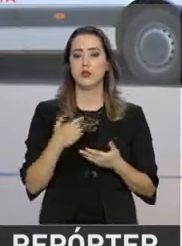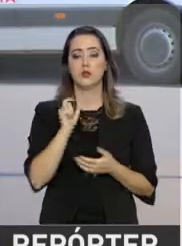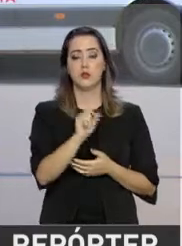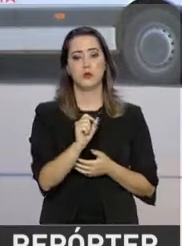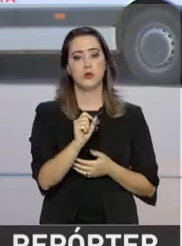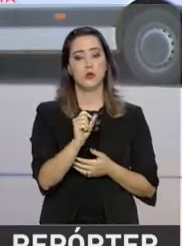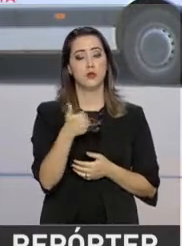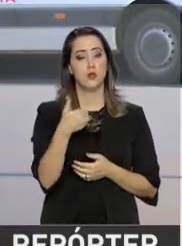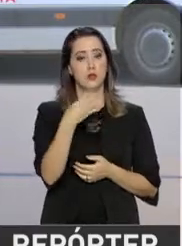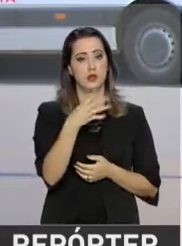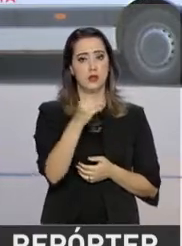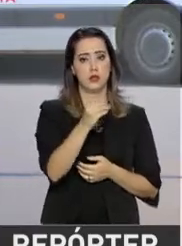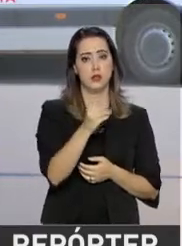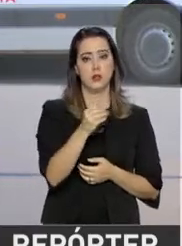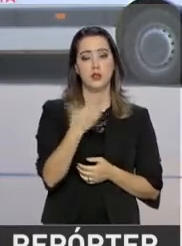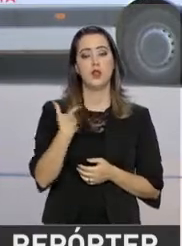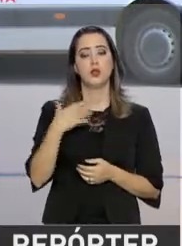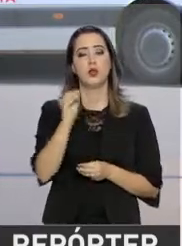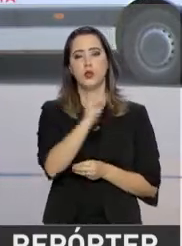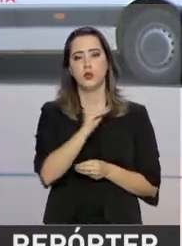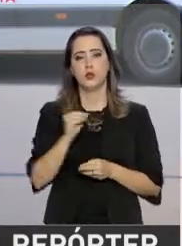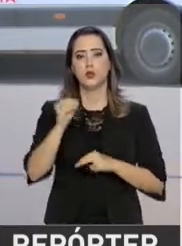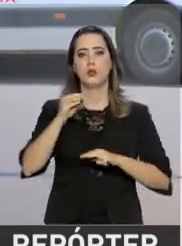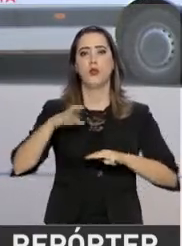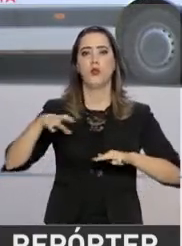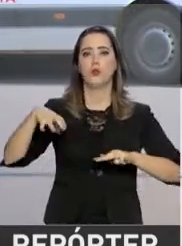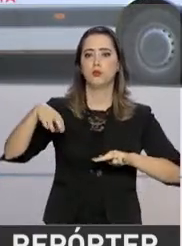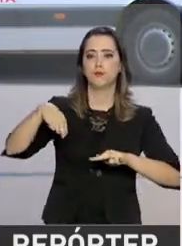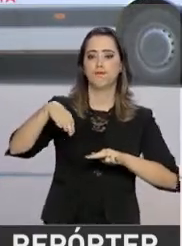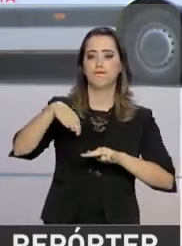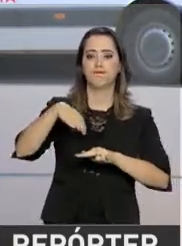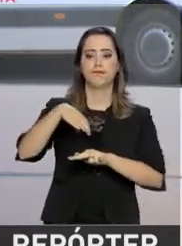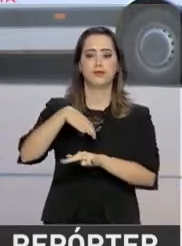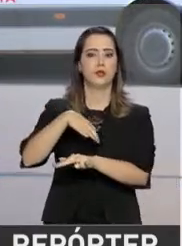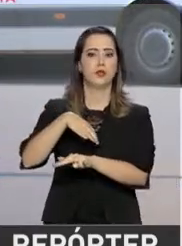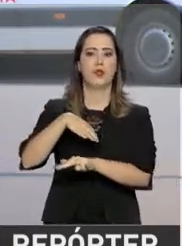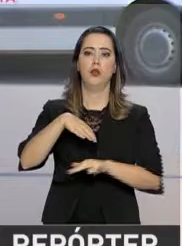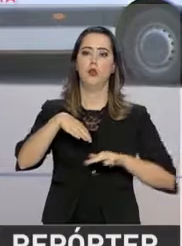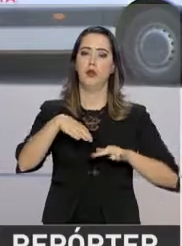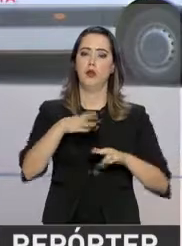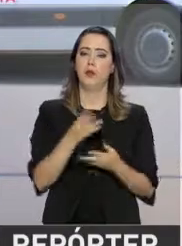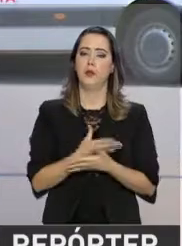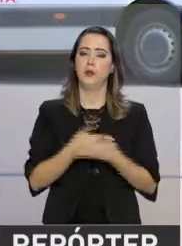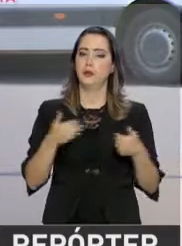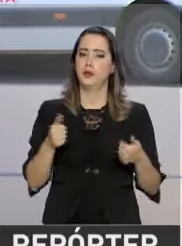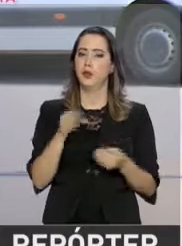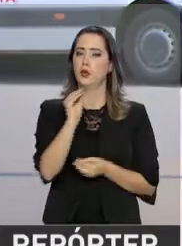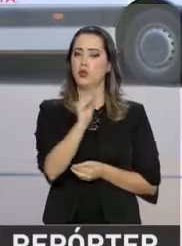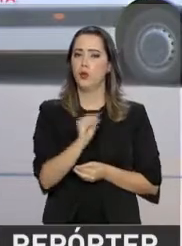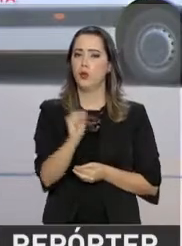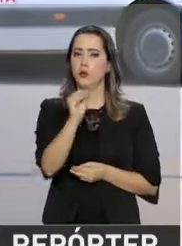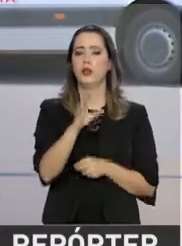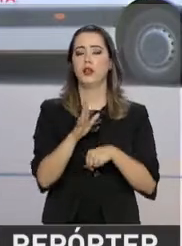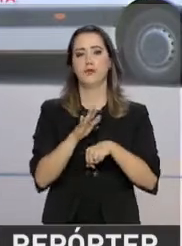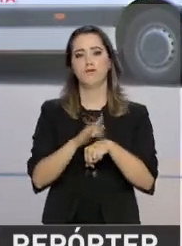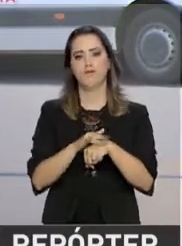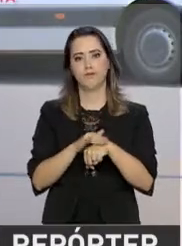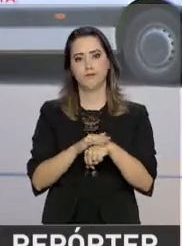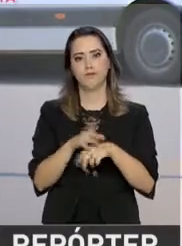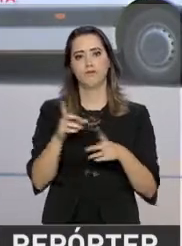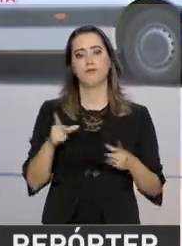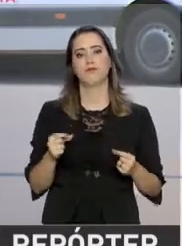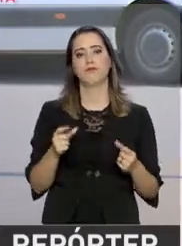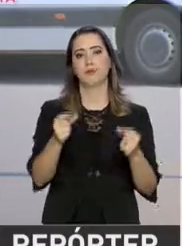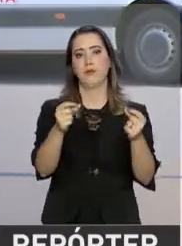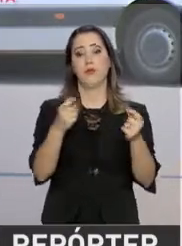140 equipamentos de radioterapia para ampliar o acesso ao tratamento de câncer no país. A medida deve atender mais